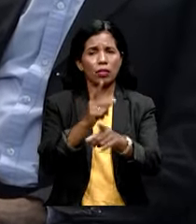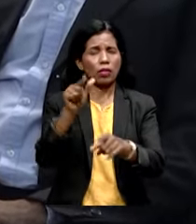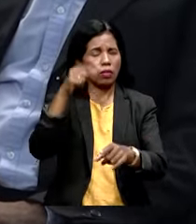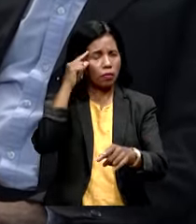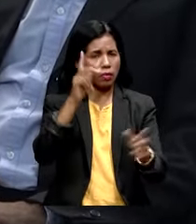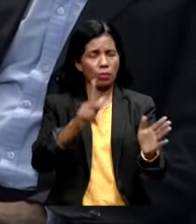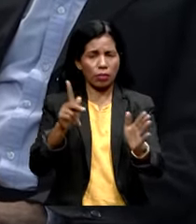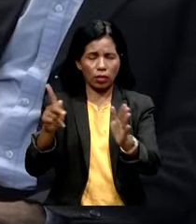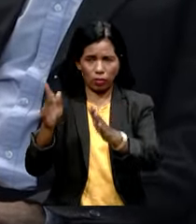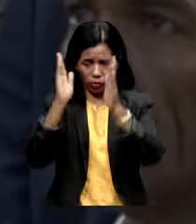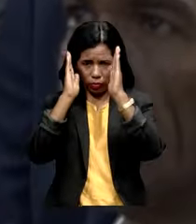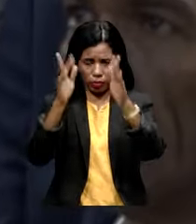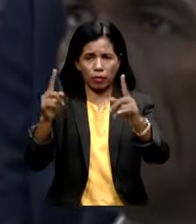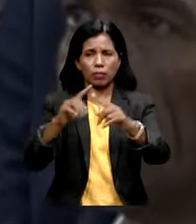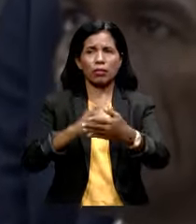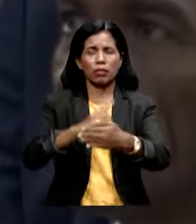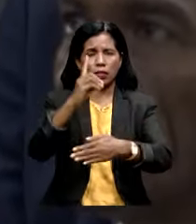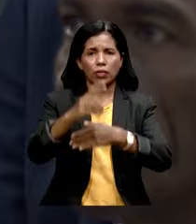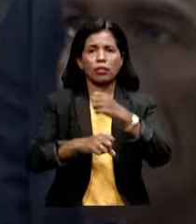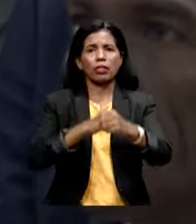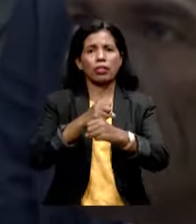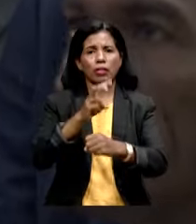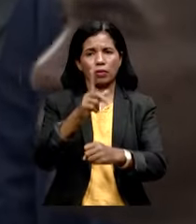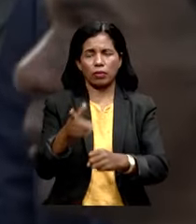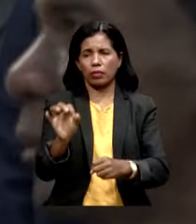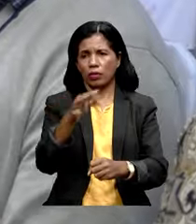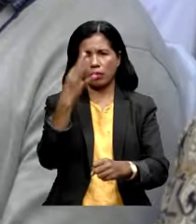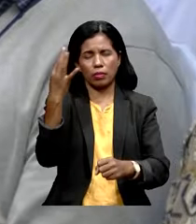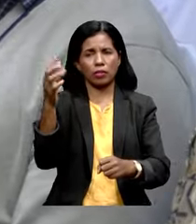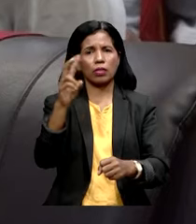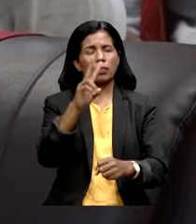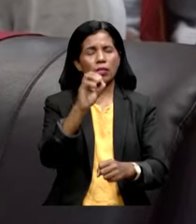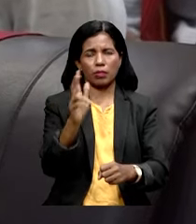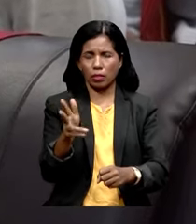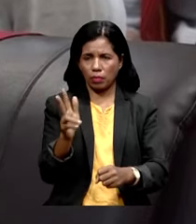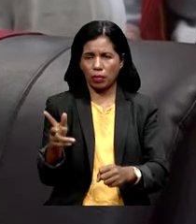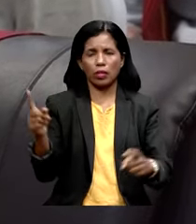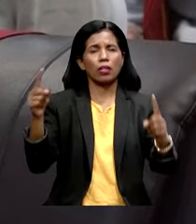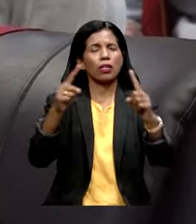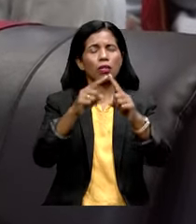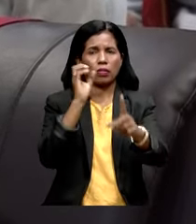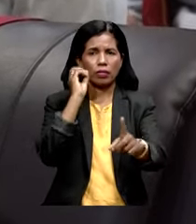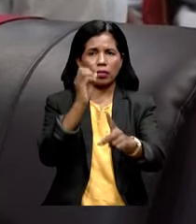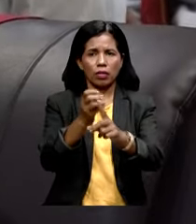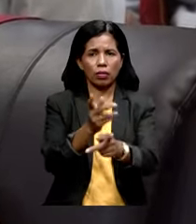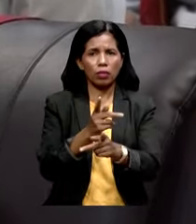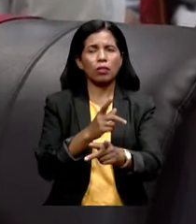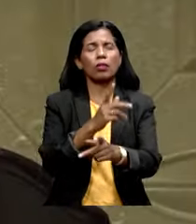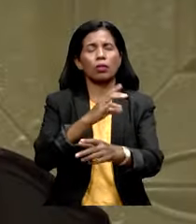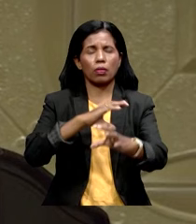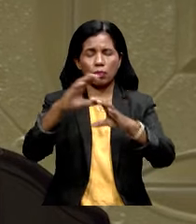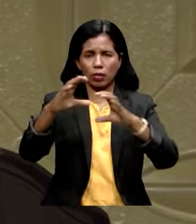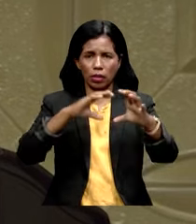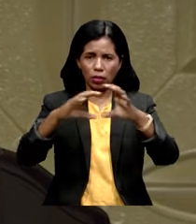plano estratégia para desenvolvimento de Rihun Rua Sanu Resenida, Rihun Rua Tolo Nulo, onde o objetivo é a segura comunicação entre o